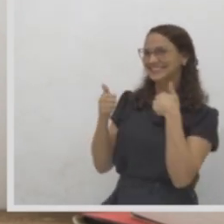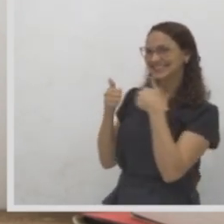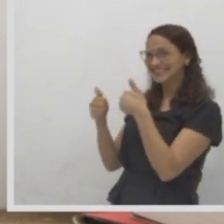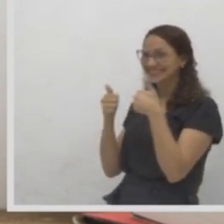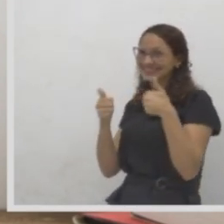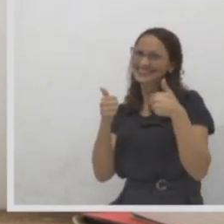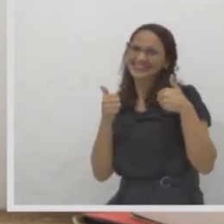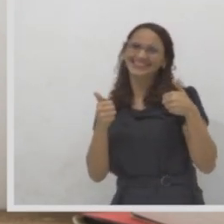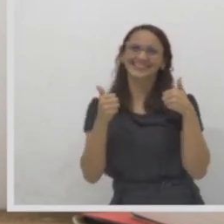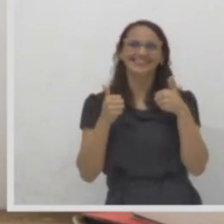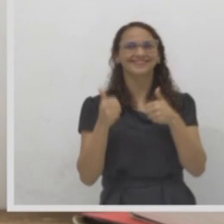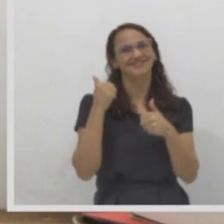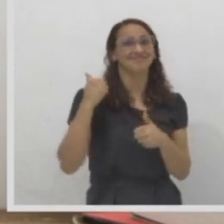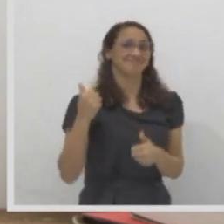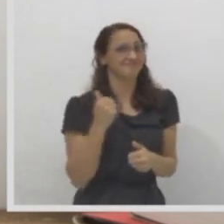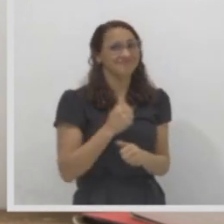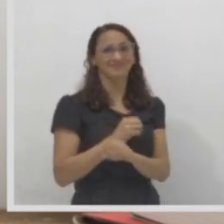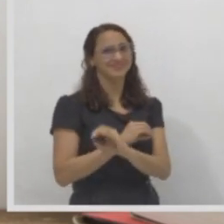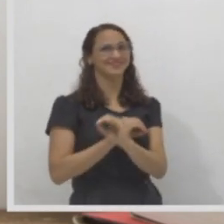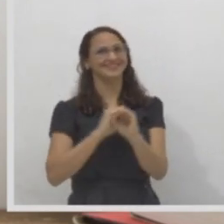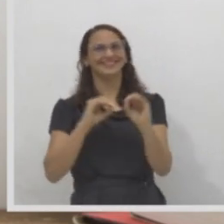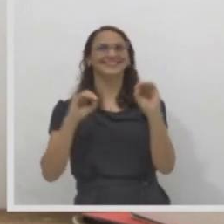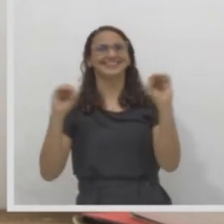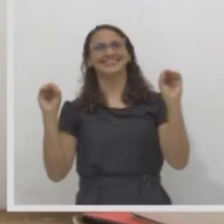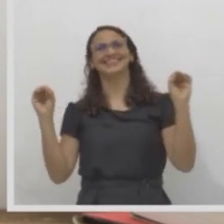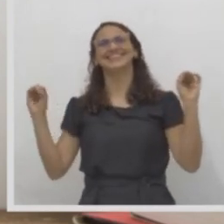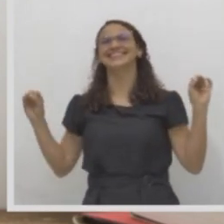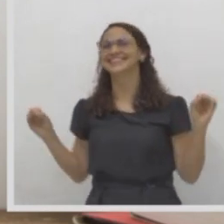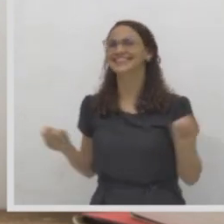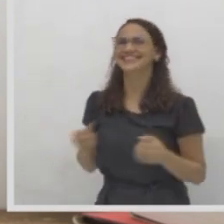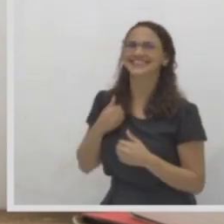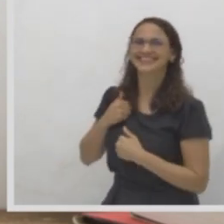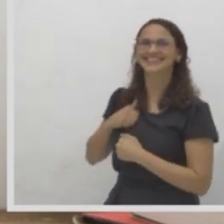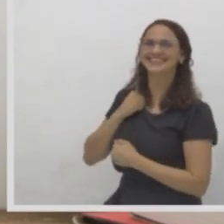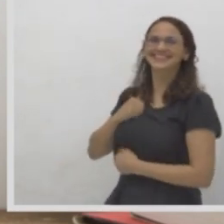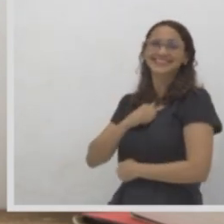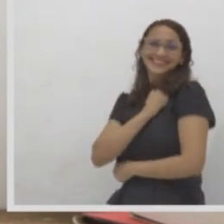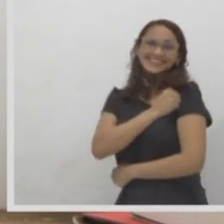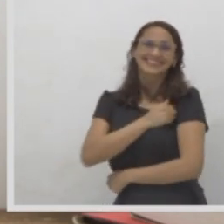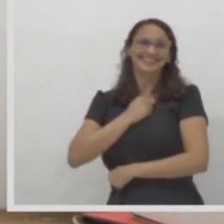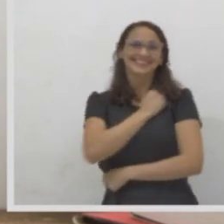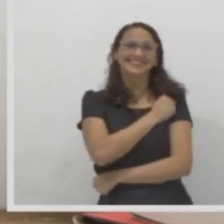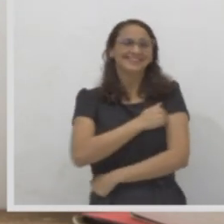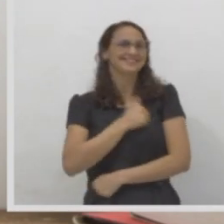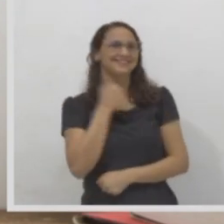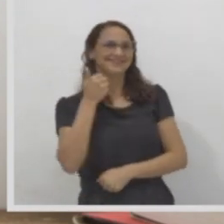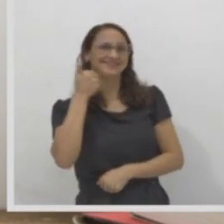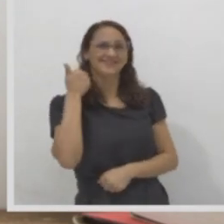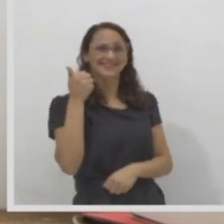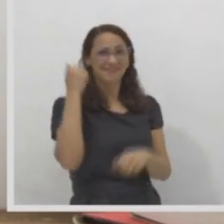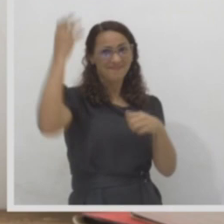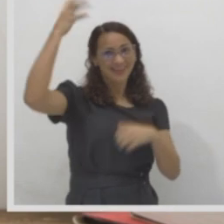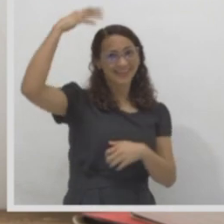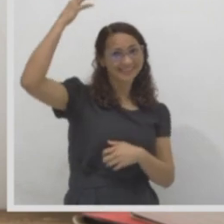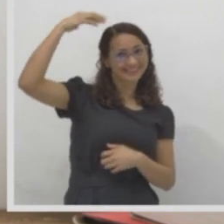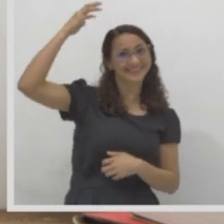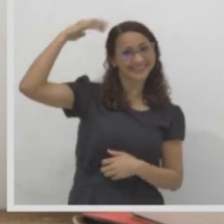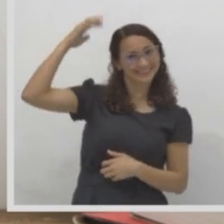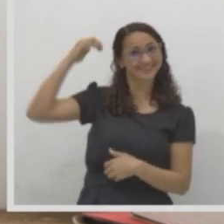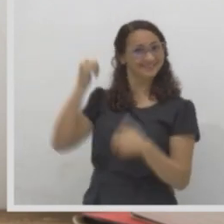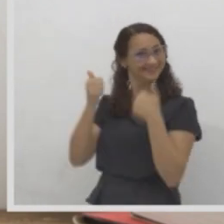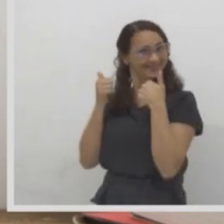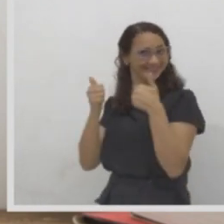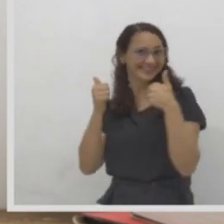bom, banho é muito bom. Banho é bom, banho é bom, banho é